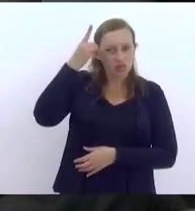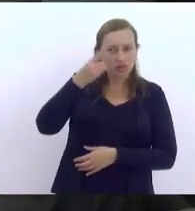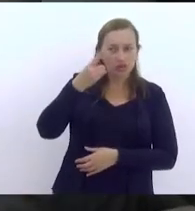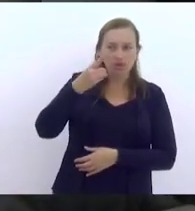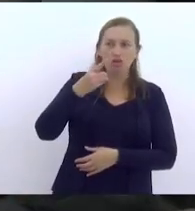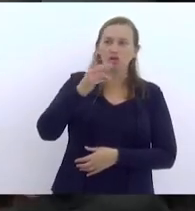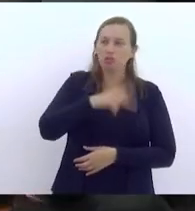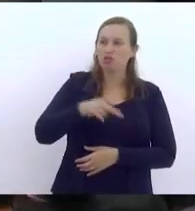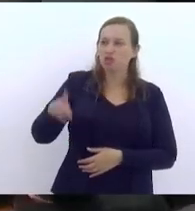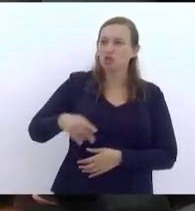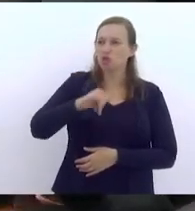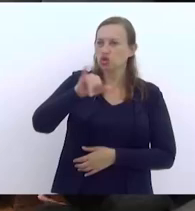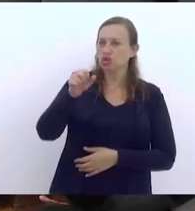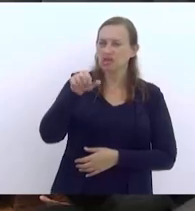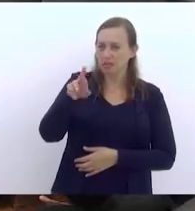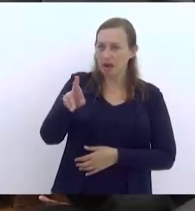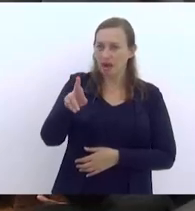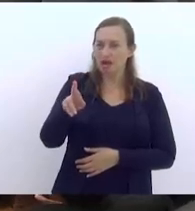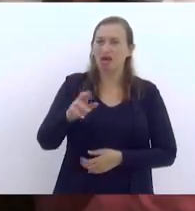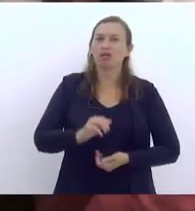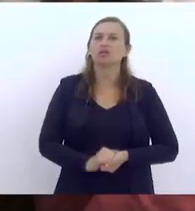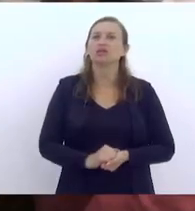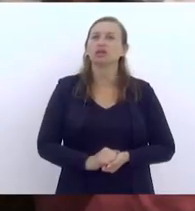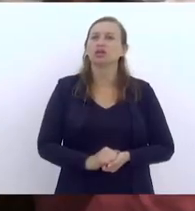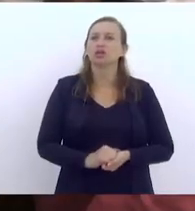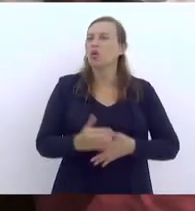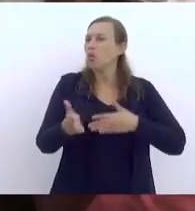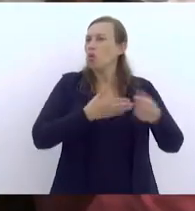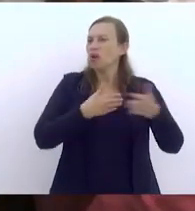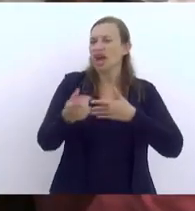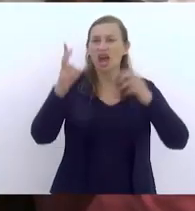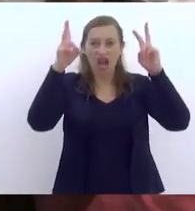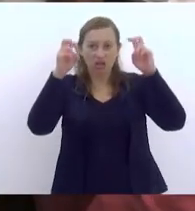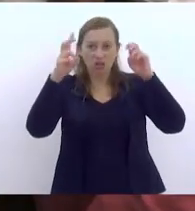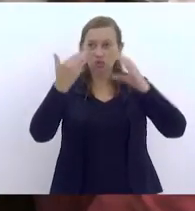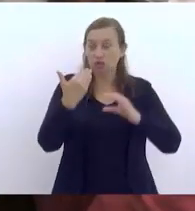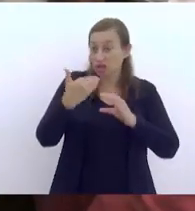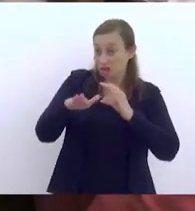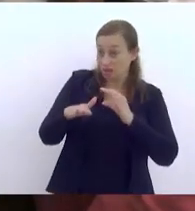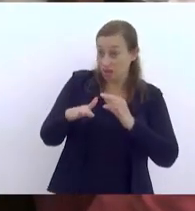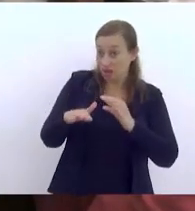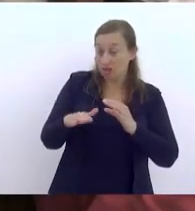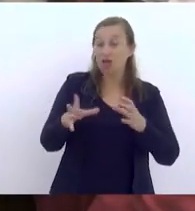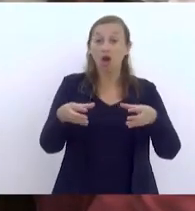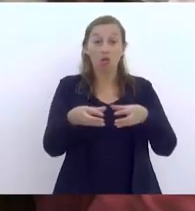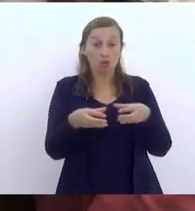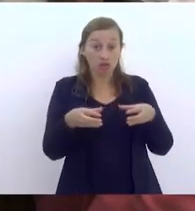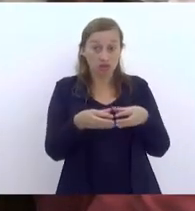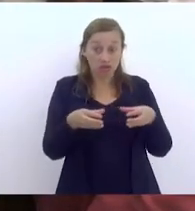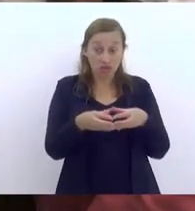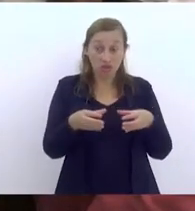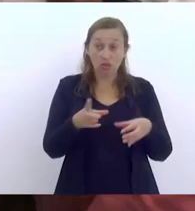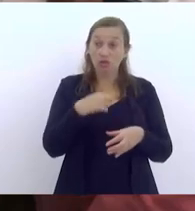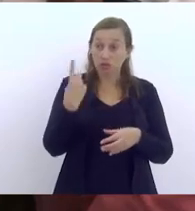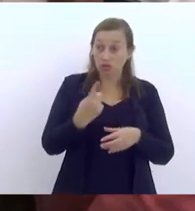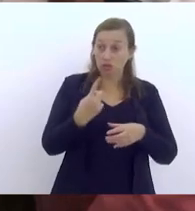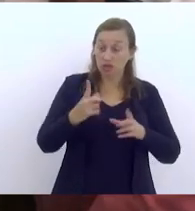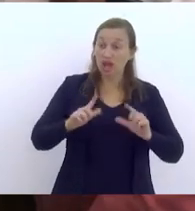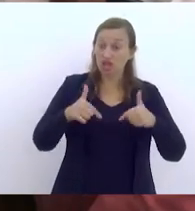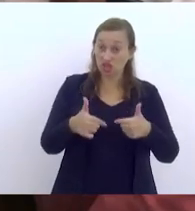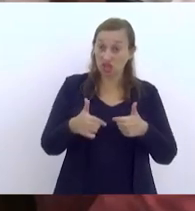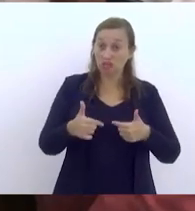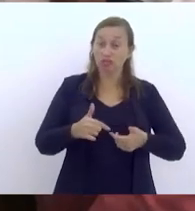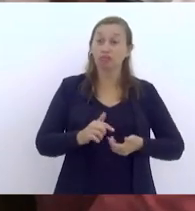professor Josemar preside, qualquer caso desses encaminhado à comissão, nós tomaremos as